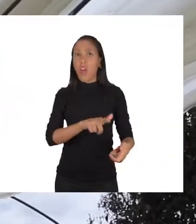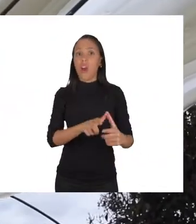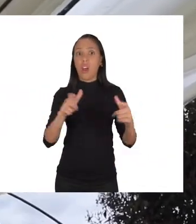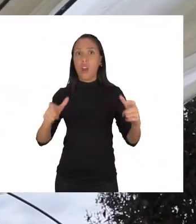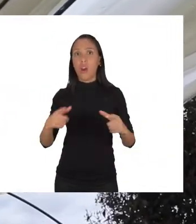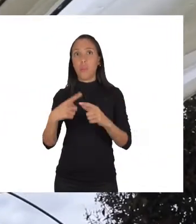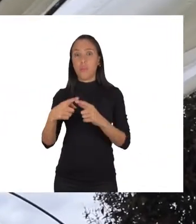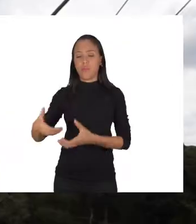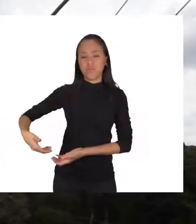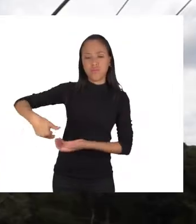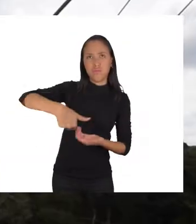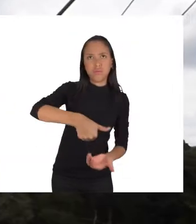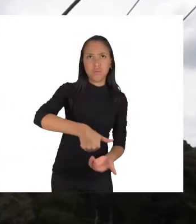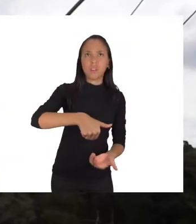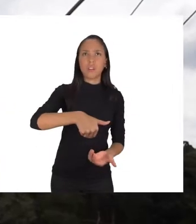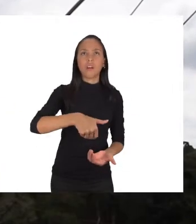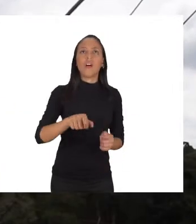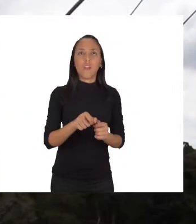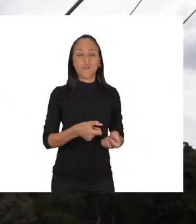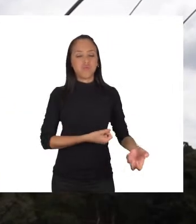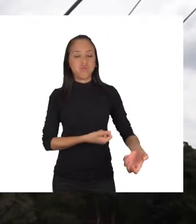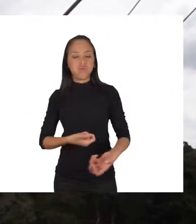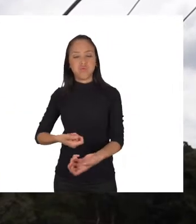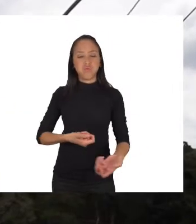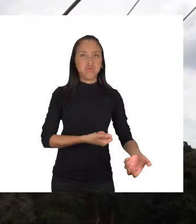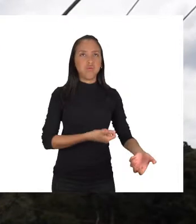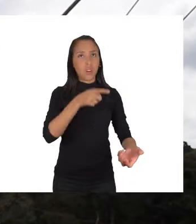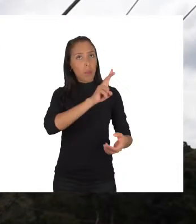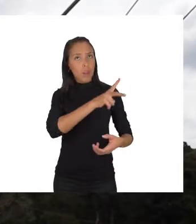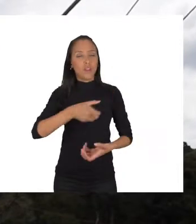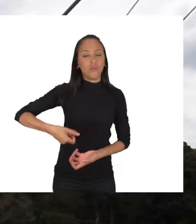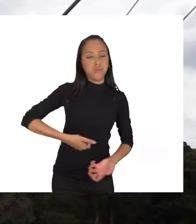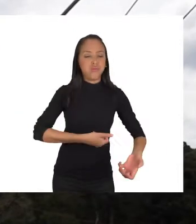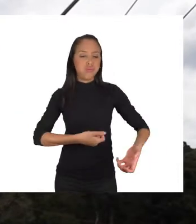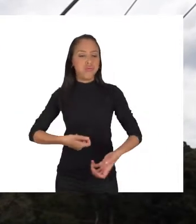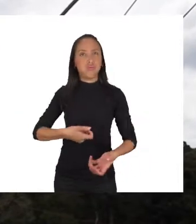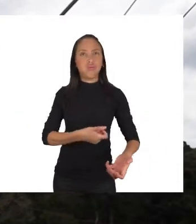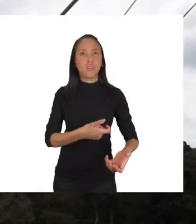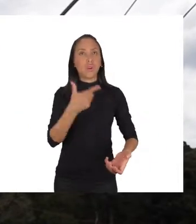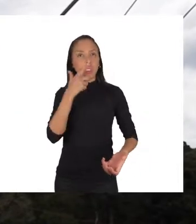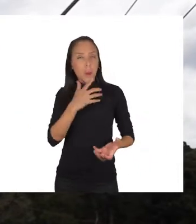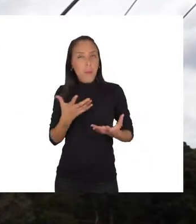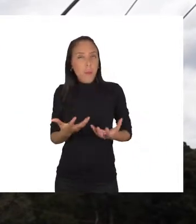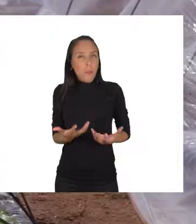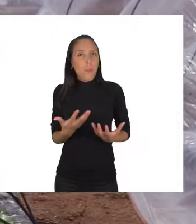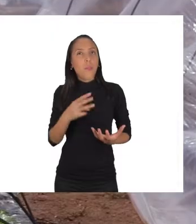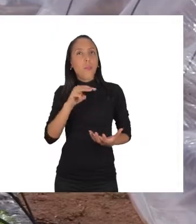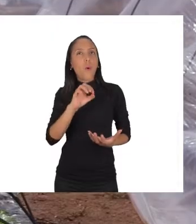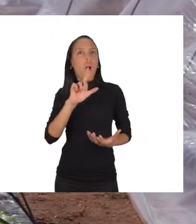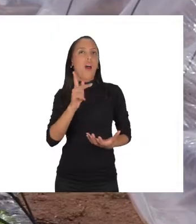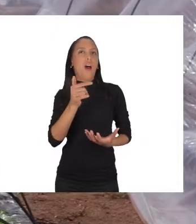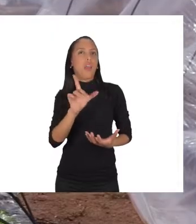pacote inteiro por piscina. Você pulveriza com o regador para ela ficar bem encharcada. Colocava no regador, mexia aquele agrotóxico